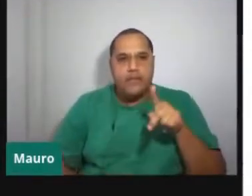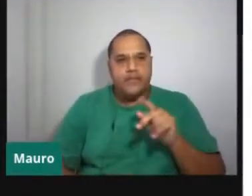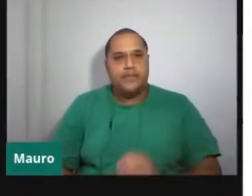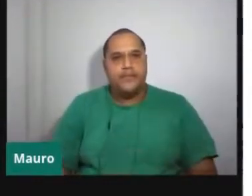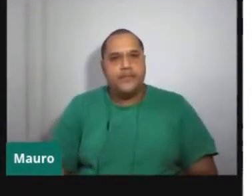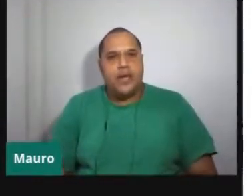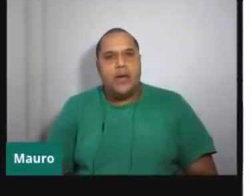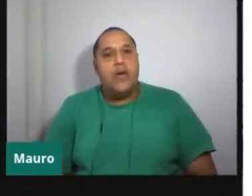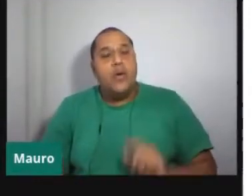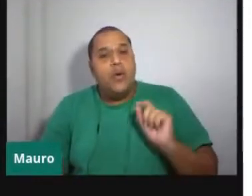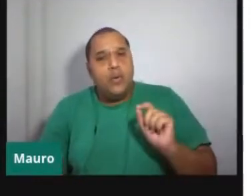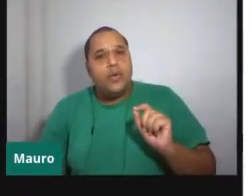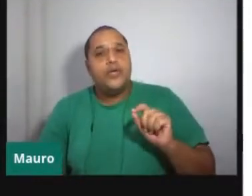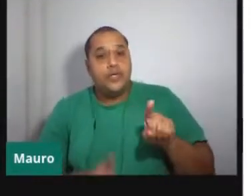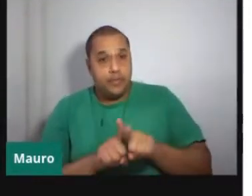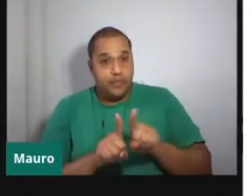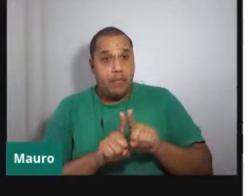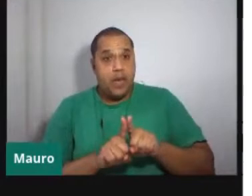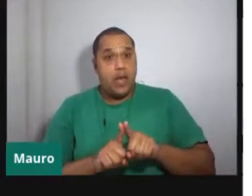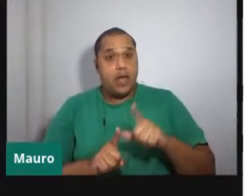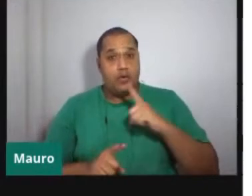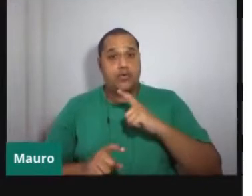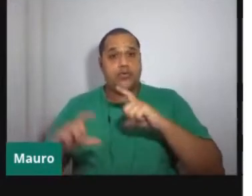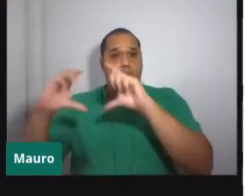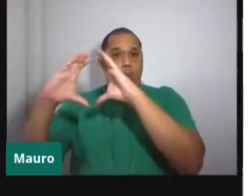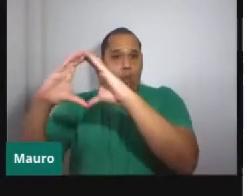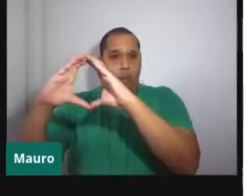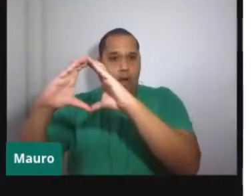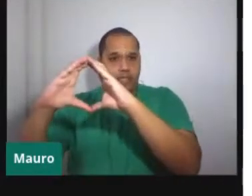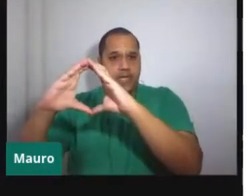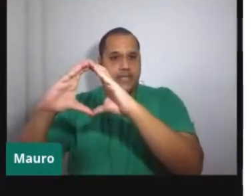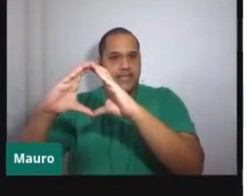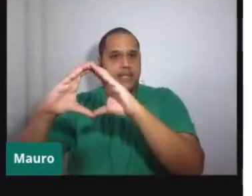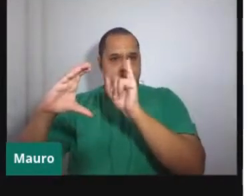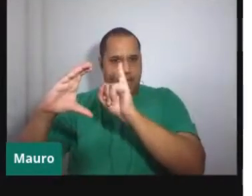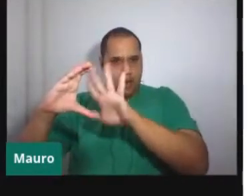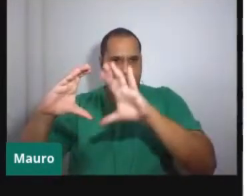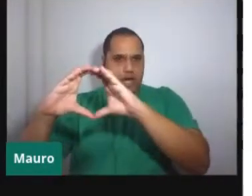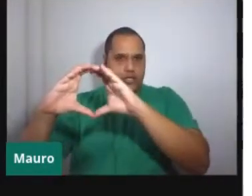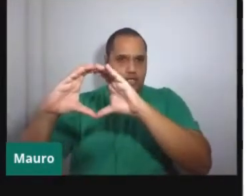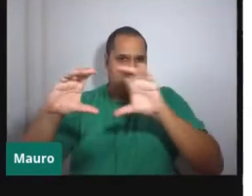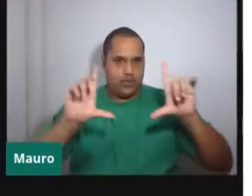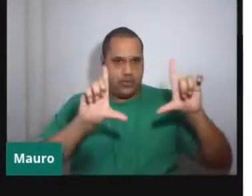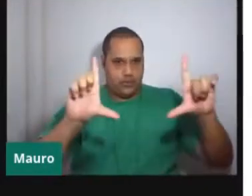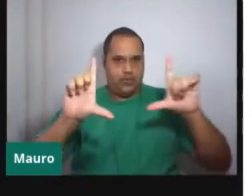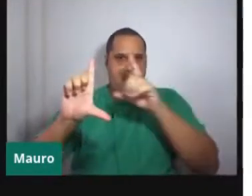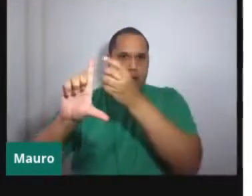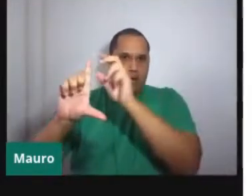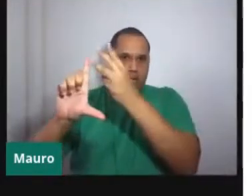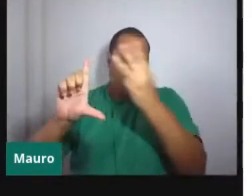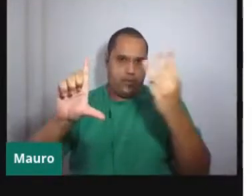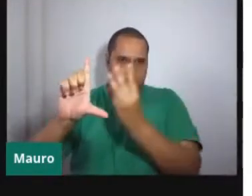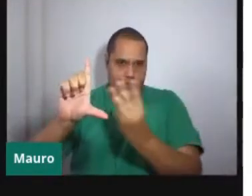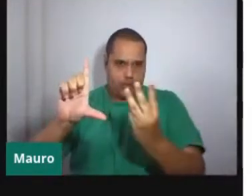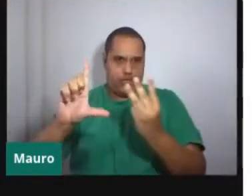Suponha que eu tenha aqui essa matriz de dados de pacientes e que eu tenha aqui essa matriz de dados, né, de